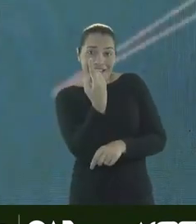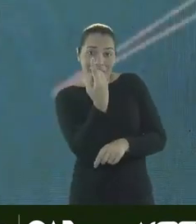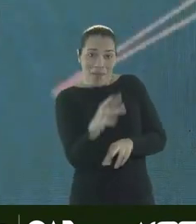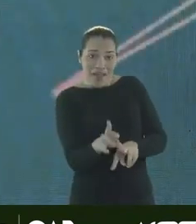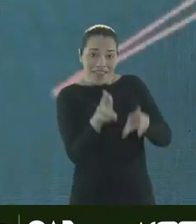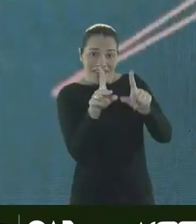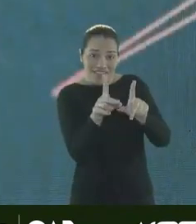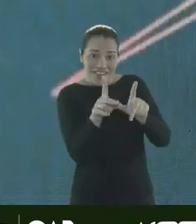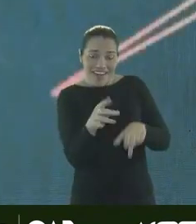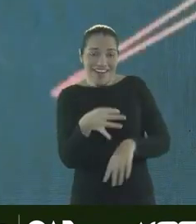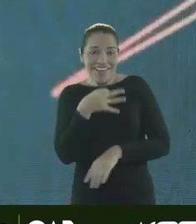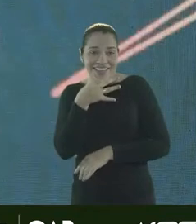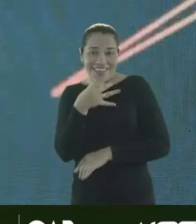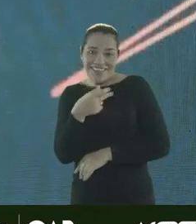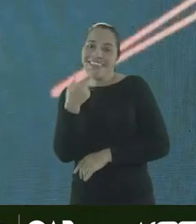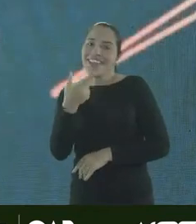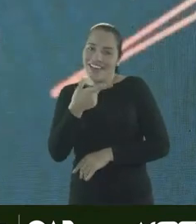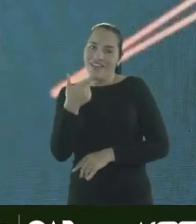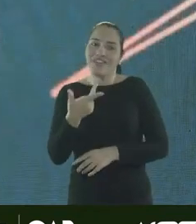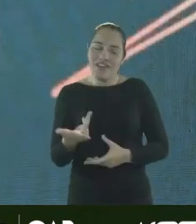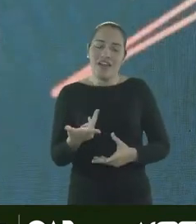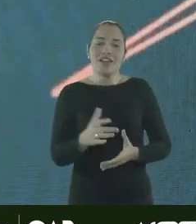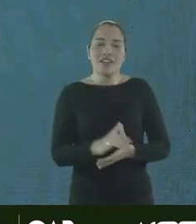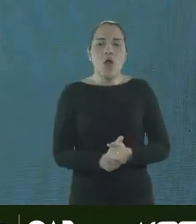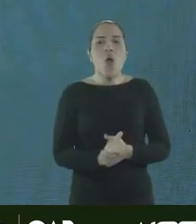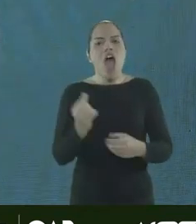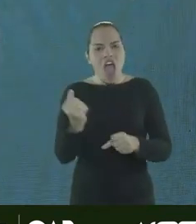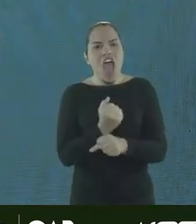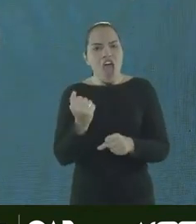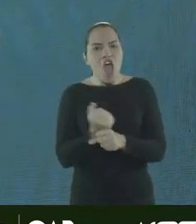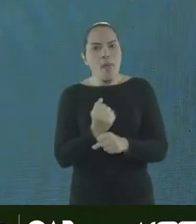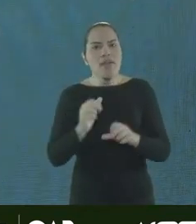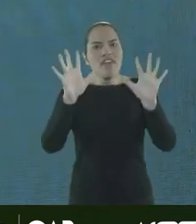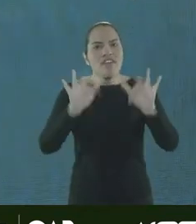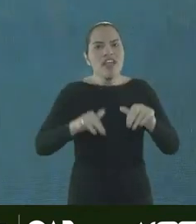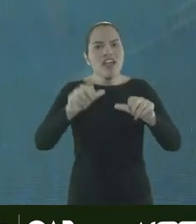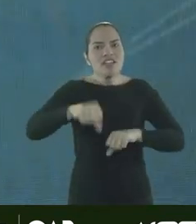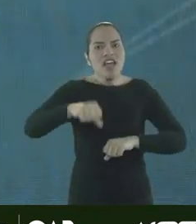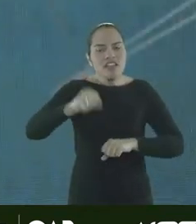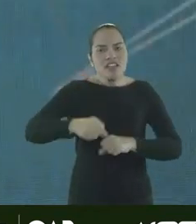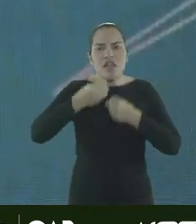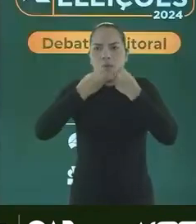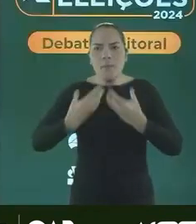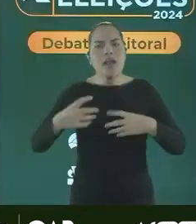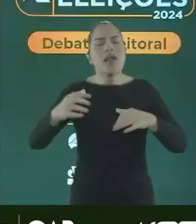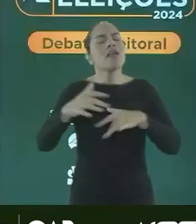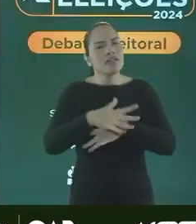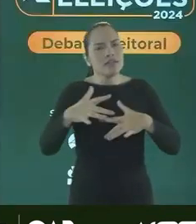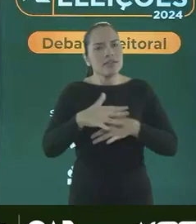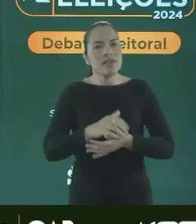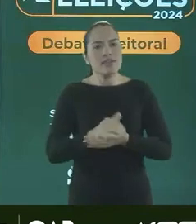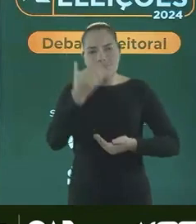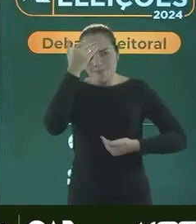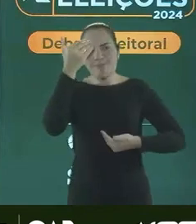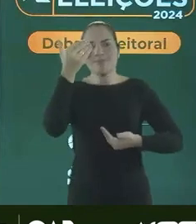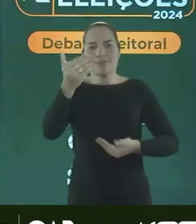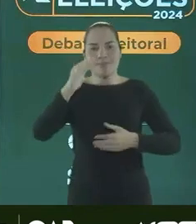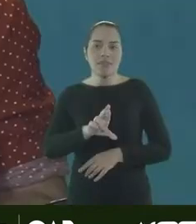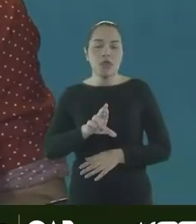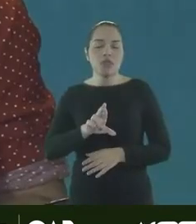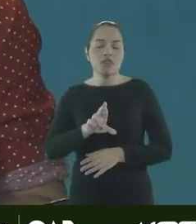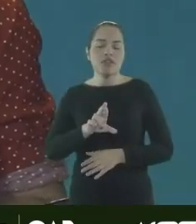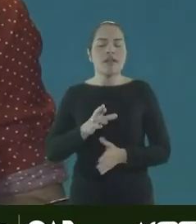vai sair para o bem de Natal para o bem do Turismo e para a geração de emprego da nossa cidade OB candidato candidata